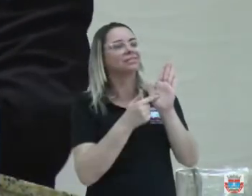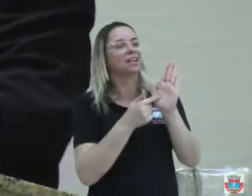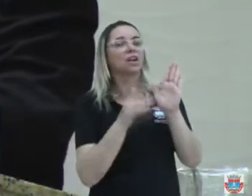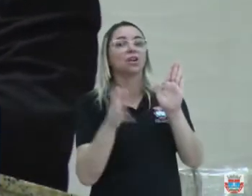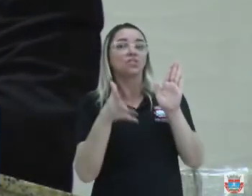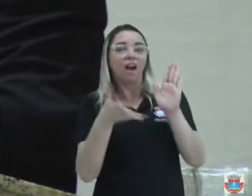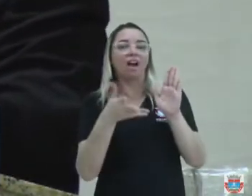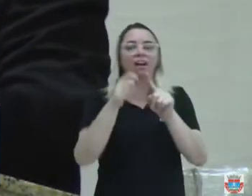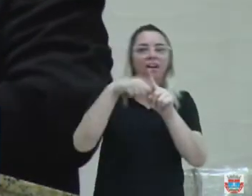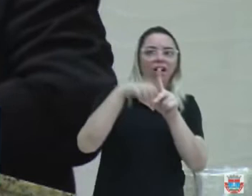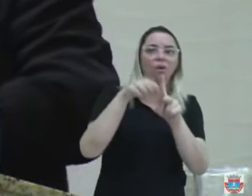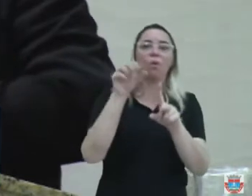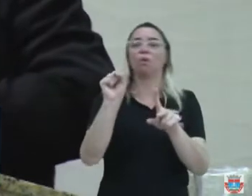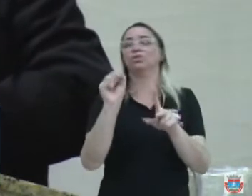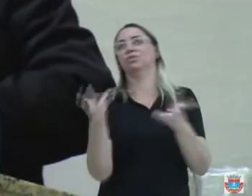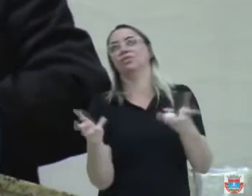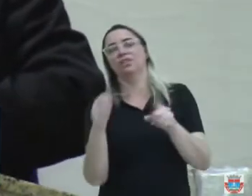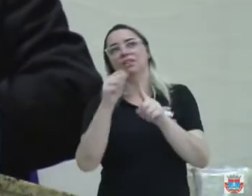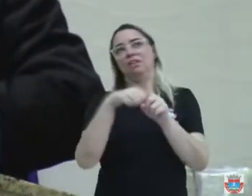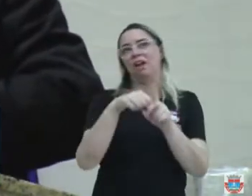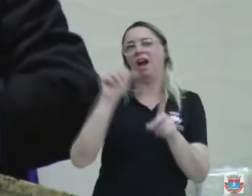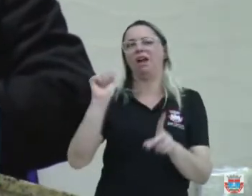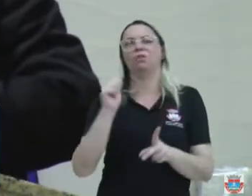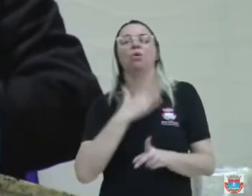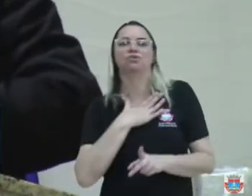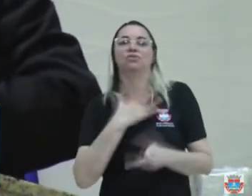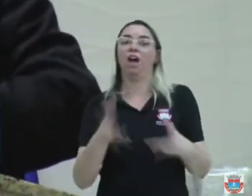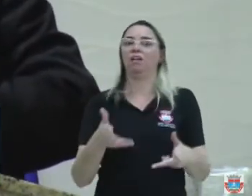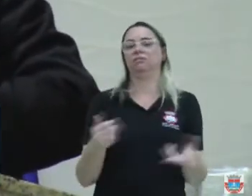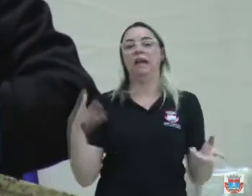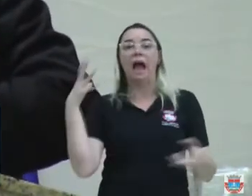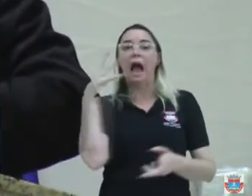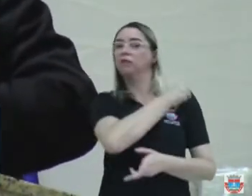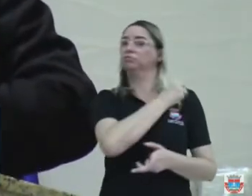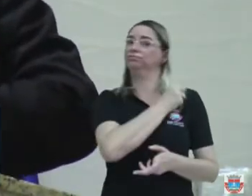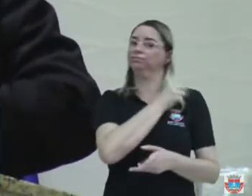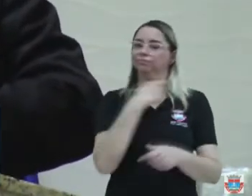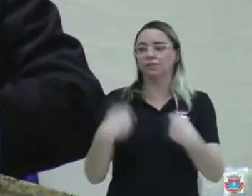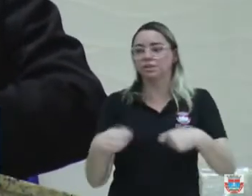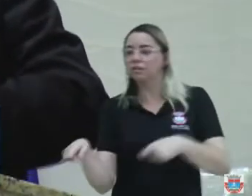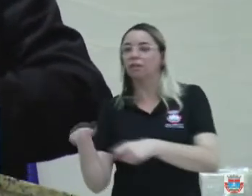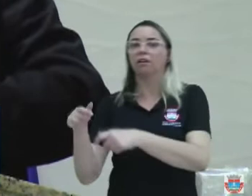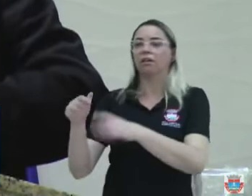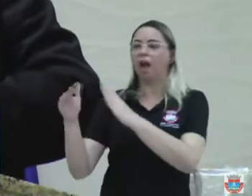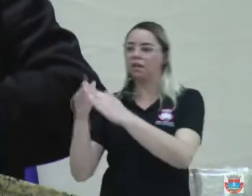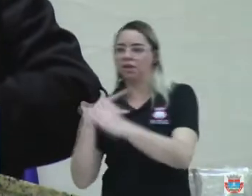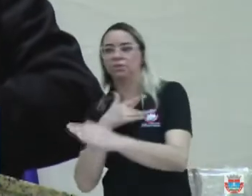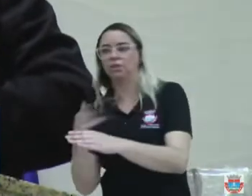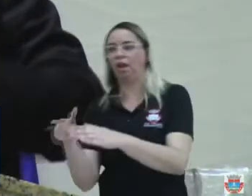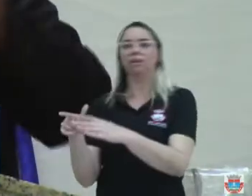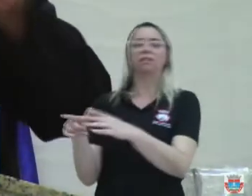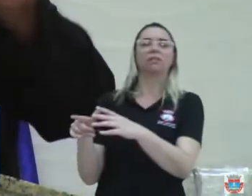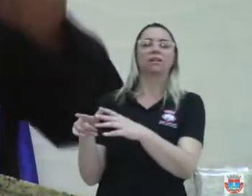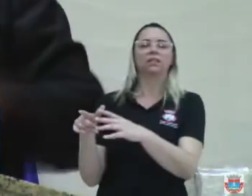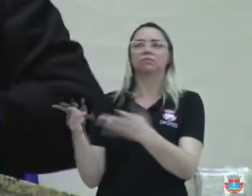mês 8. E lá se precisa urgentemente de uma reforma naquele posto. E a gente colocou a emenda impositiva